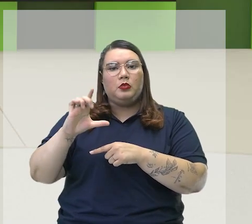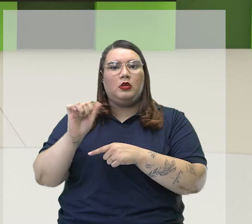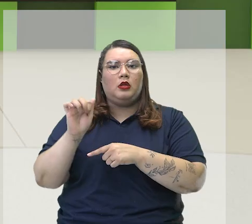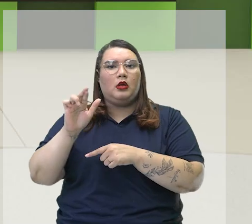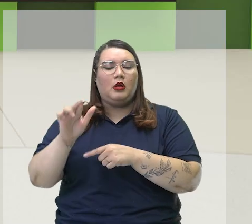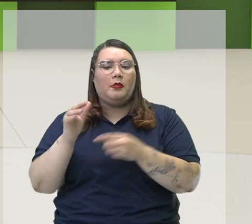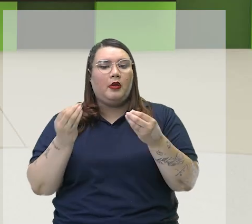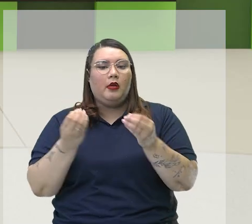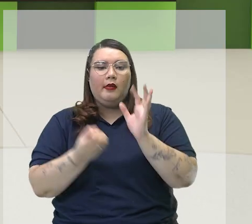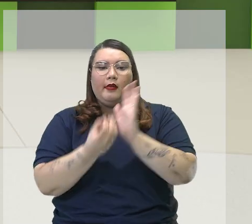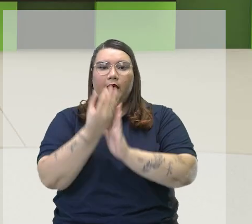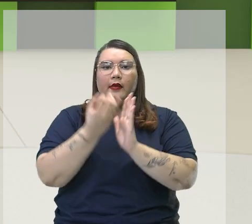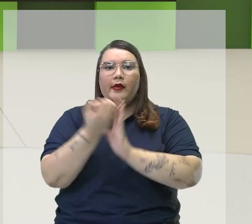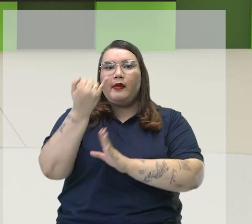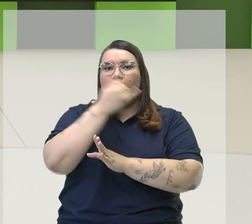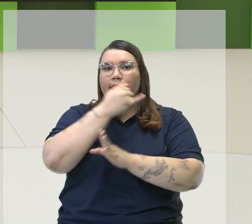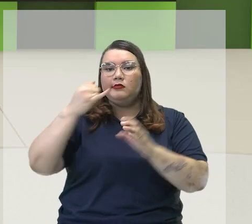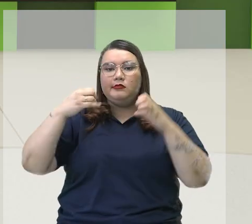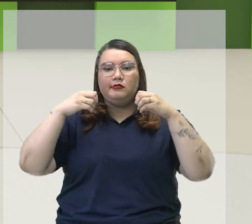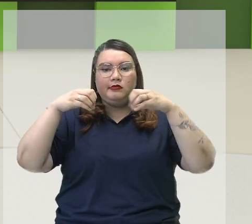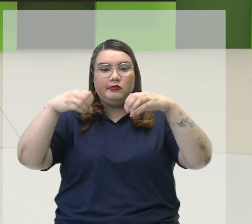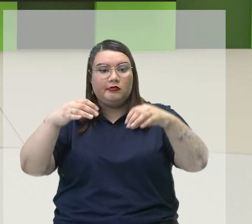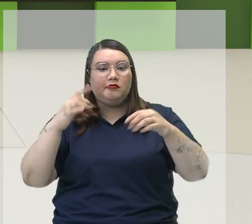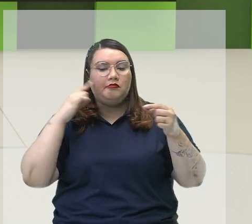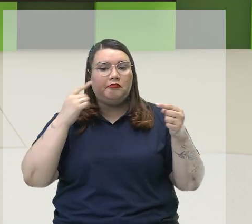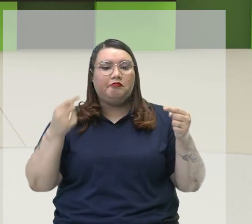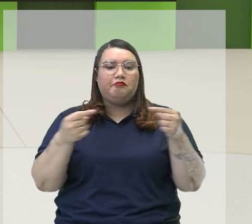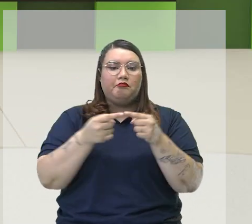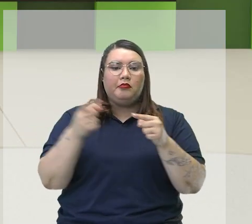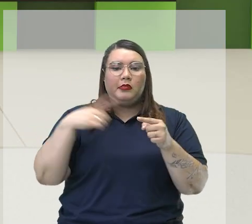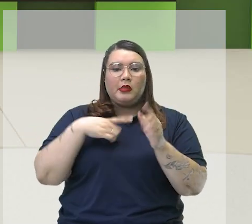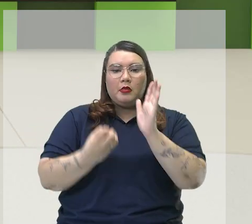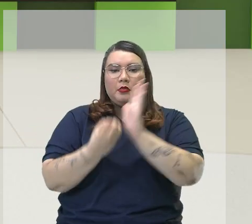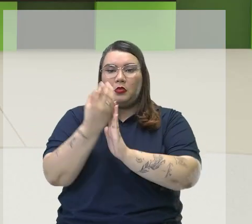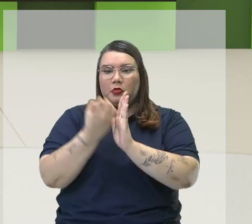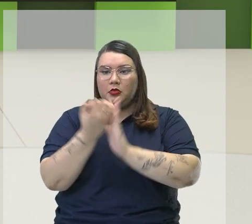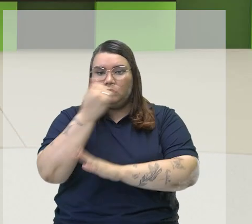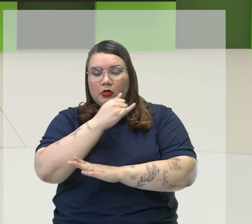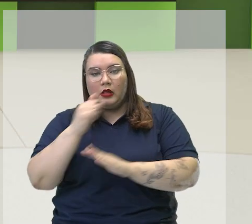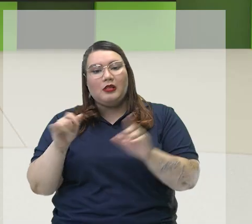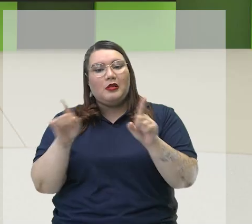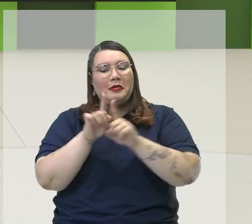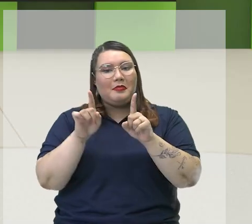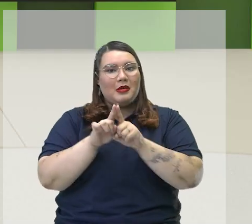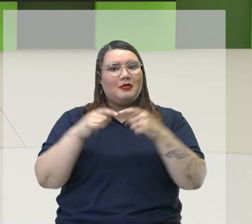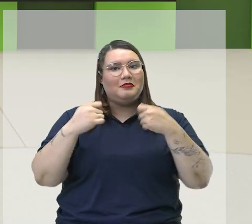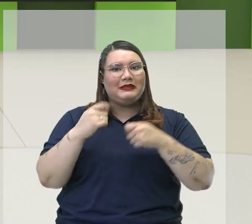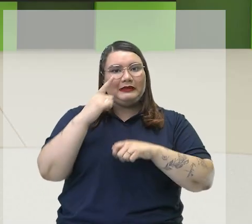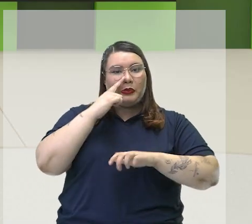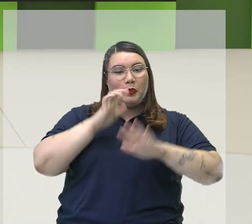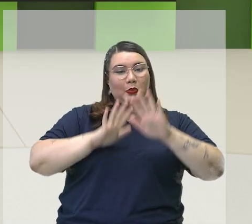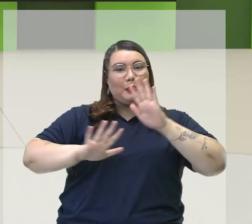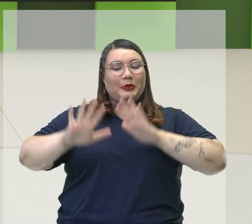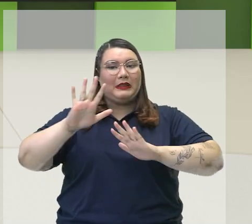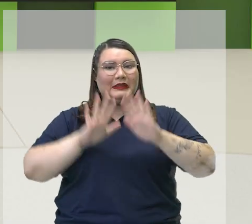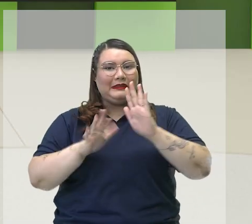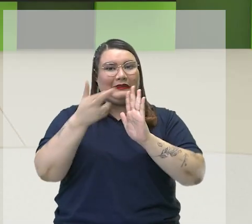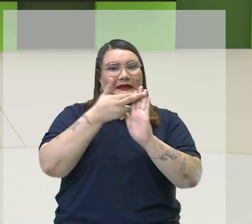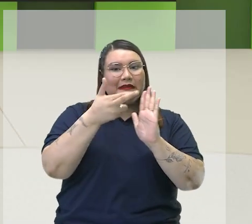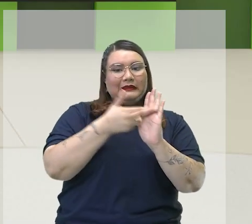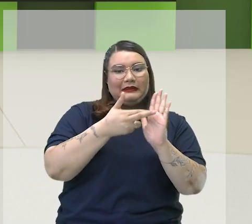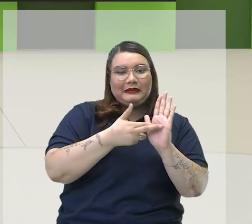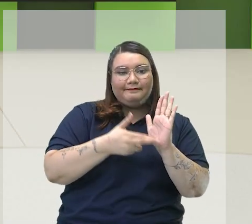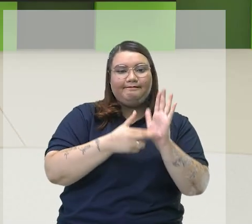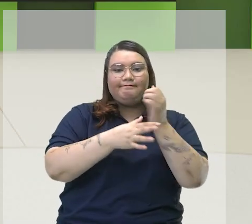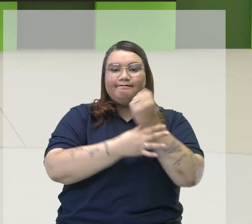energia elétrica. Apesar de seu grande potencial de produção energética, também exigem rigorosos